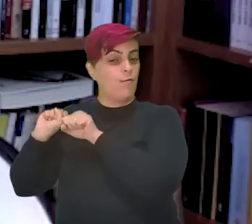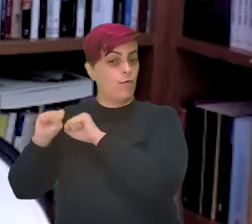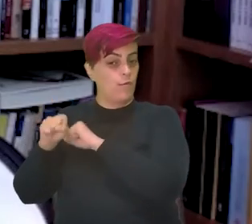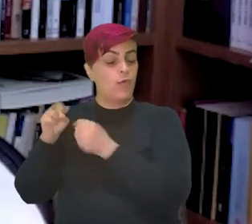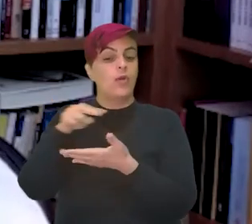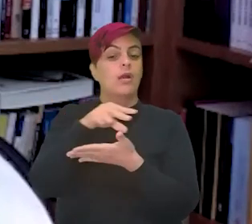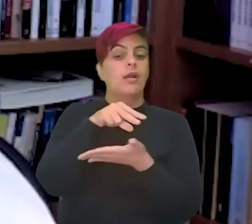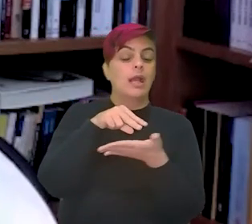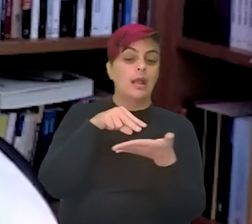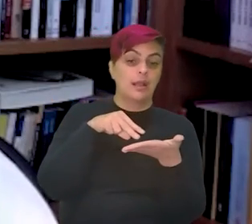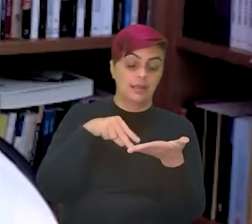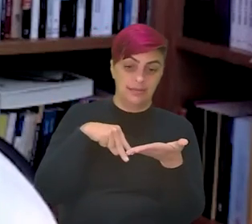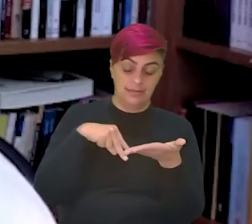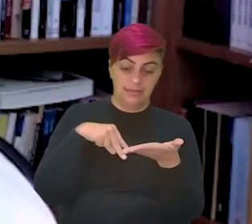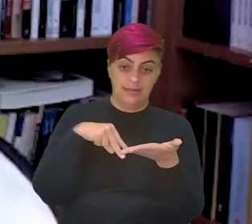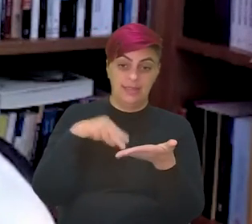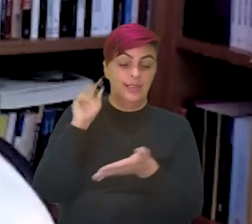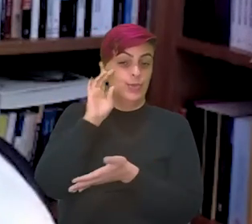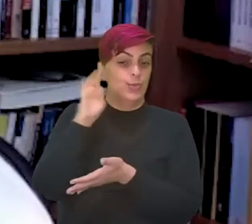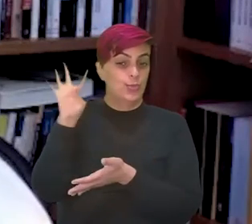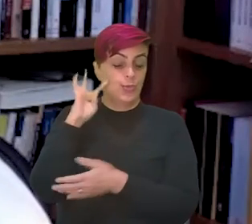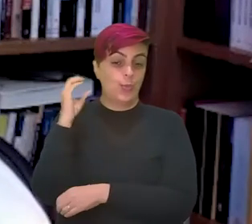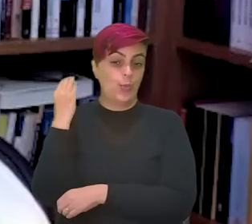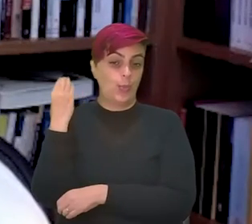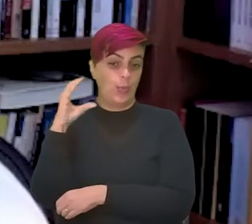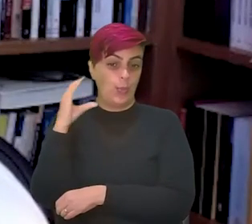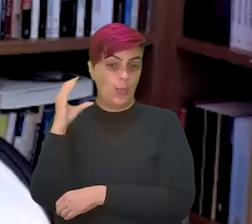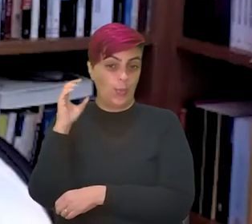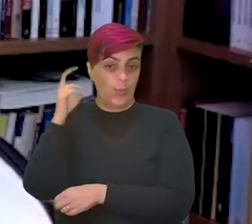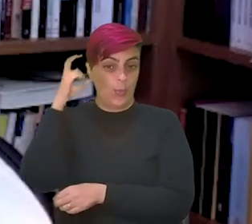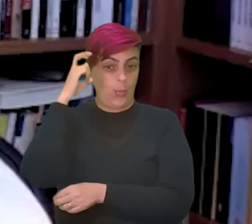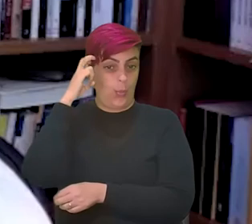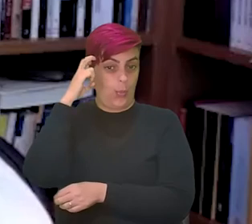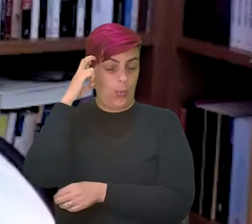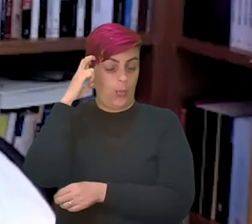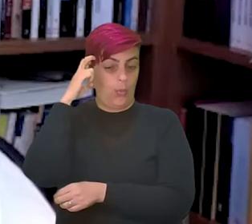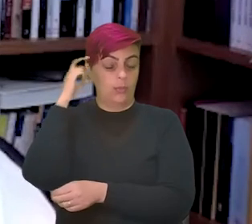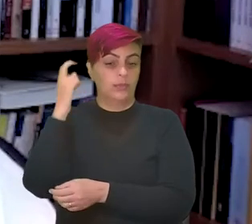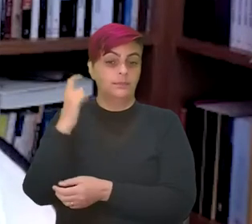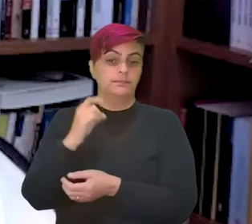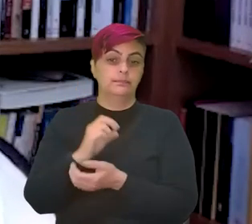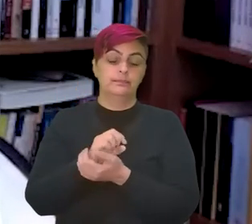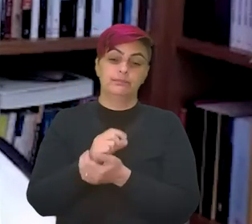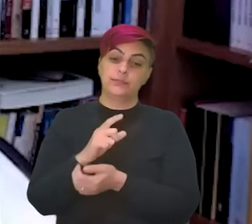formaram lendo uma teoria científica da cultura